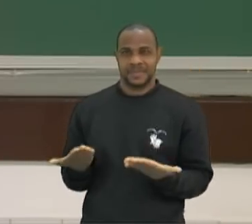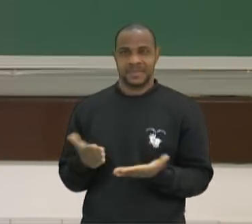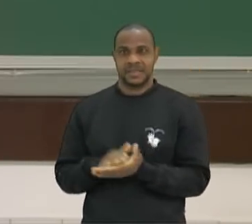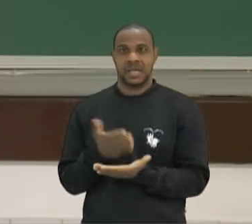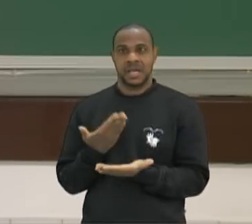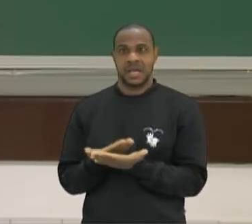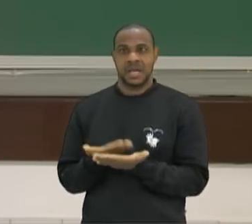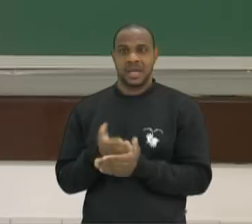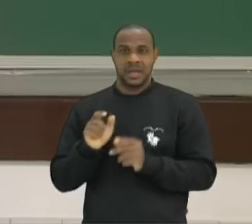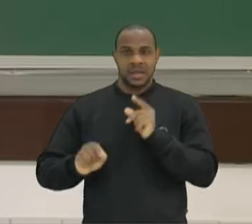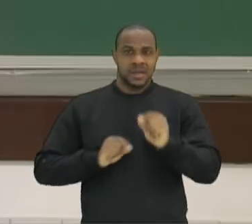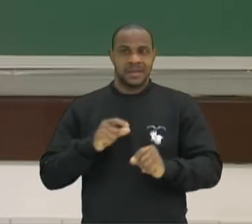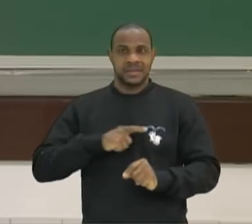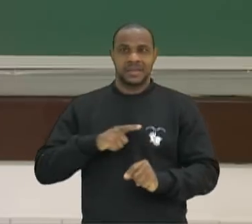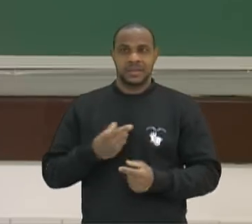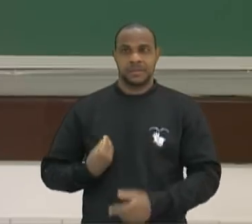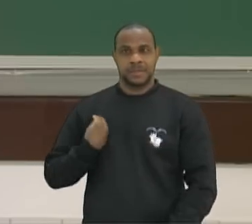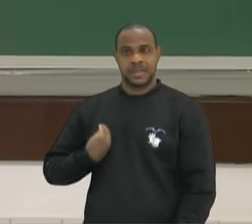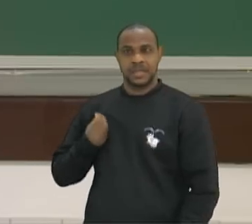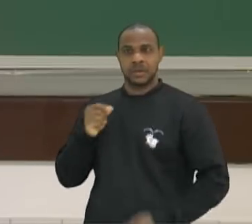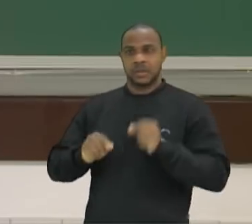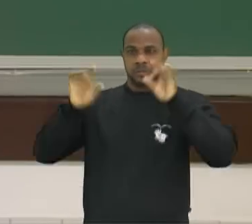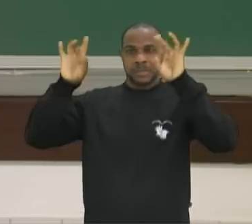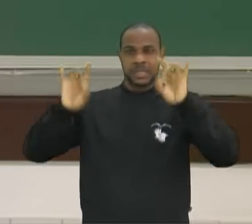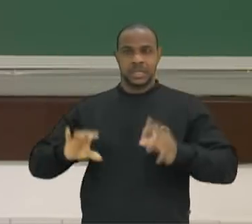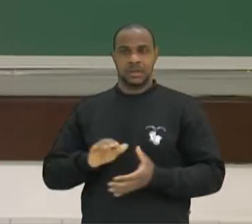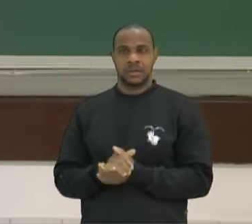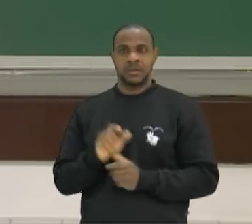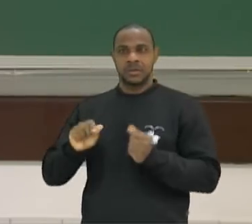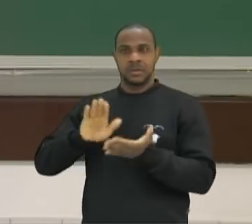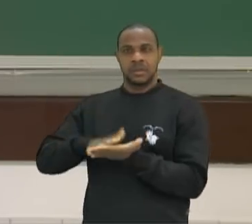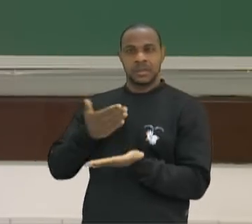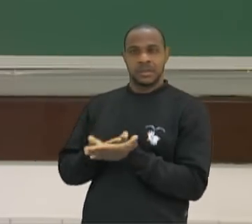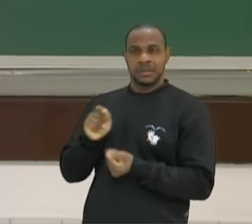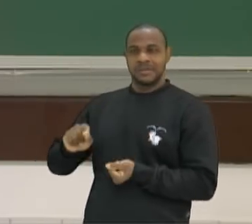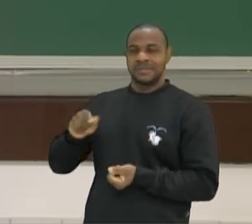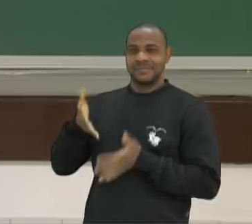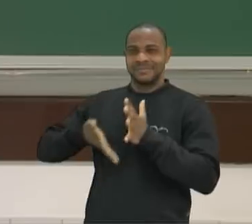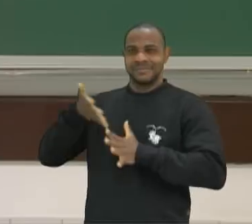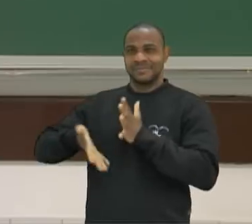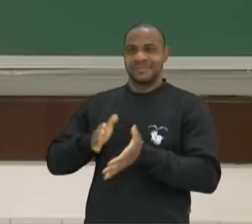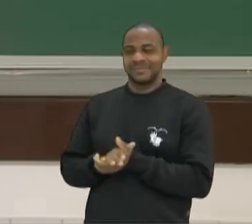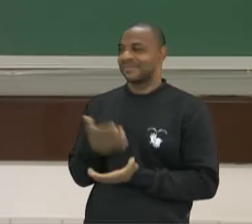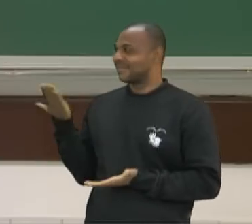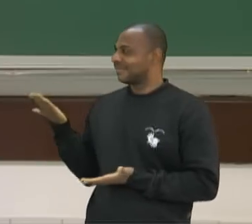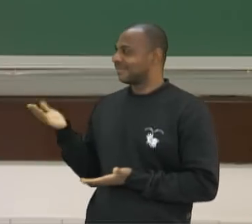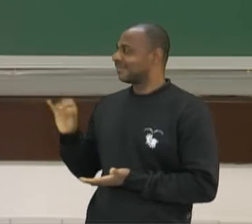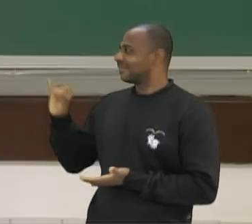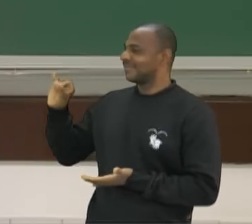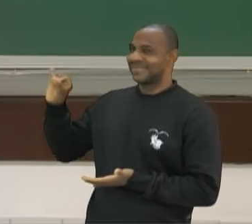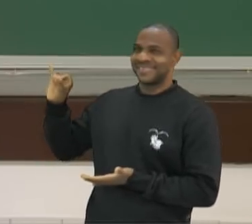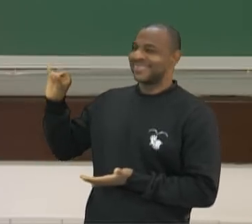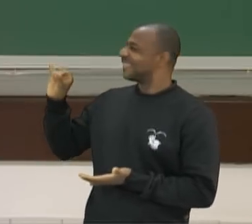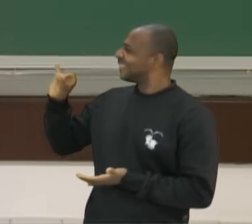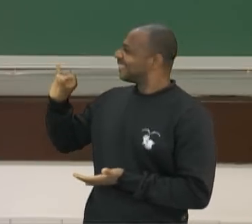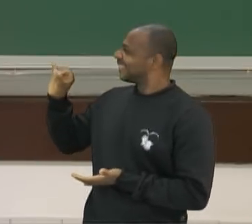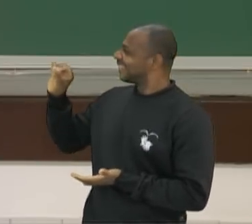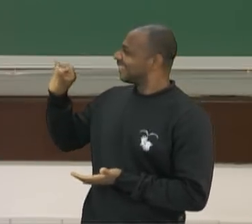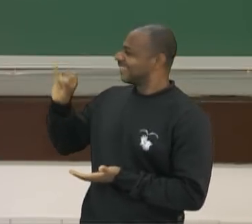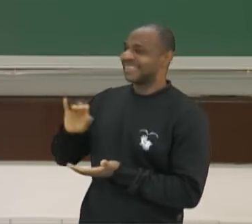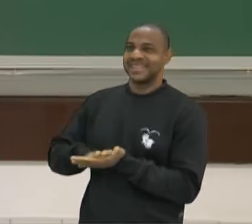nossa aula terá uma presença especial de um intérprete de Libras. Say hello for the students,